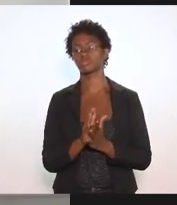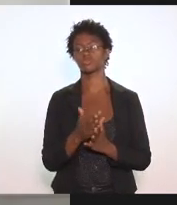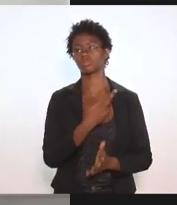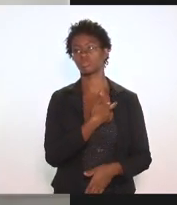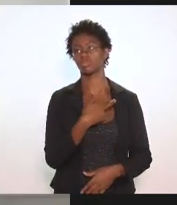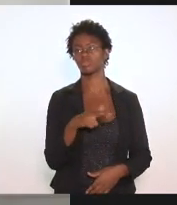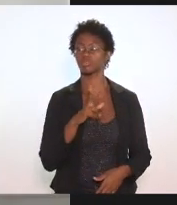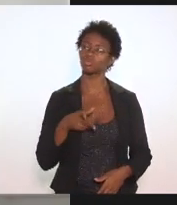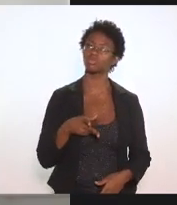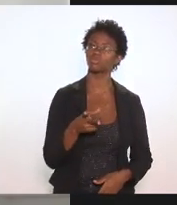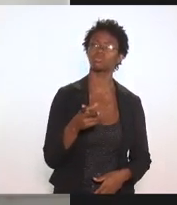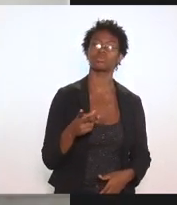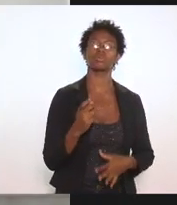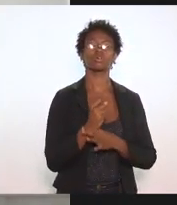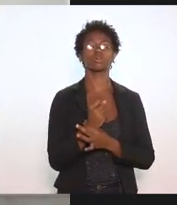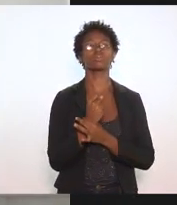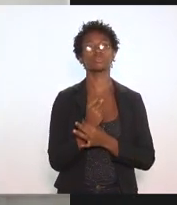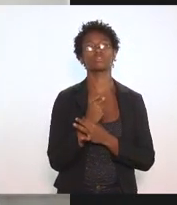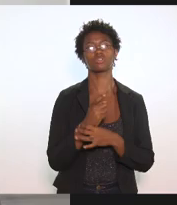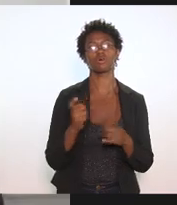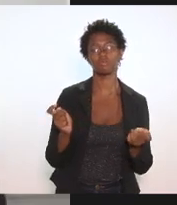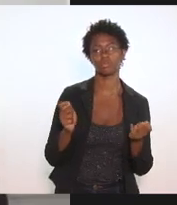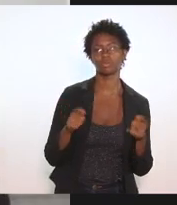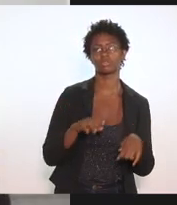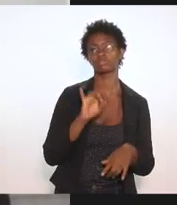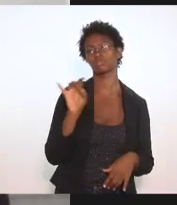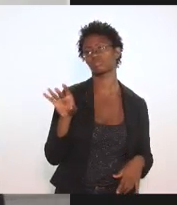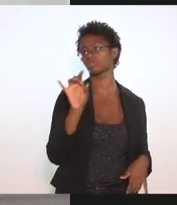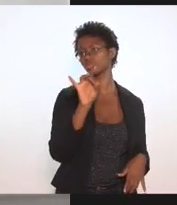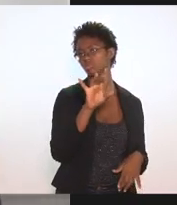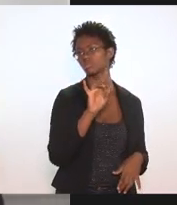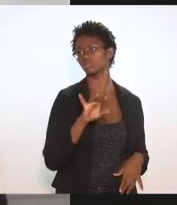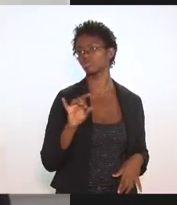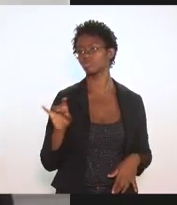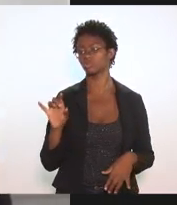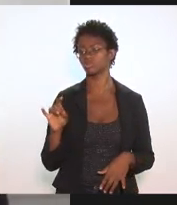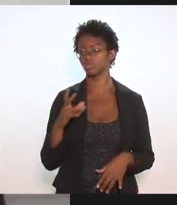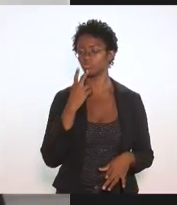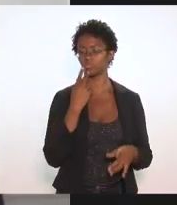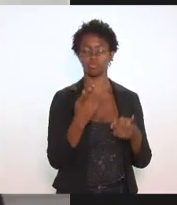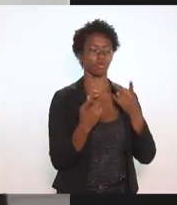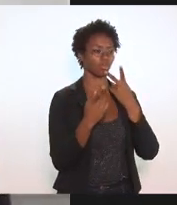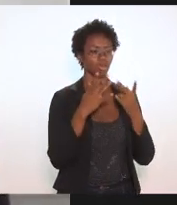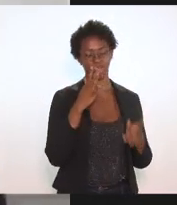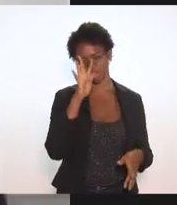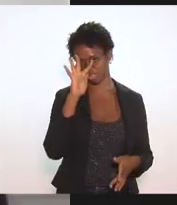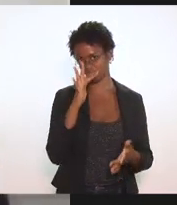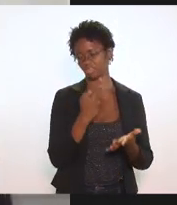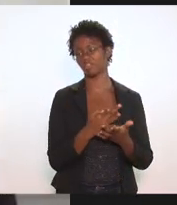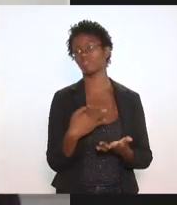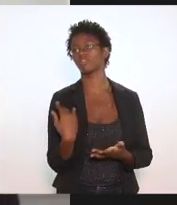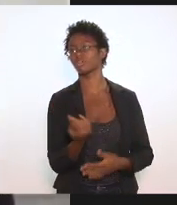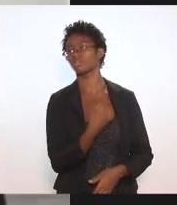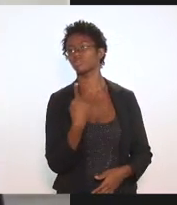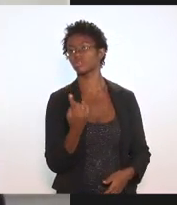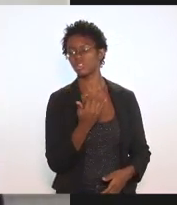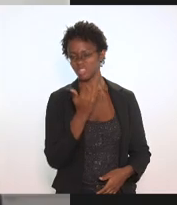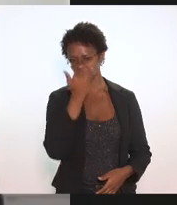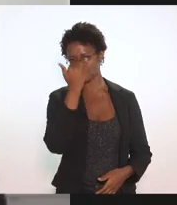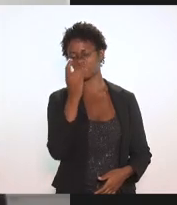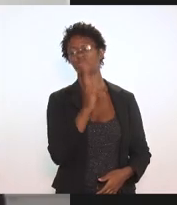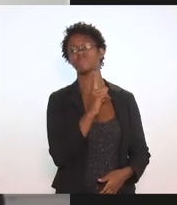seguimos aí garantindo a possibilidade de cada um de nós professarmos a nossa fé sem ser vítimas de